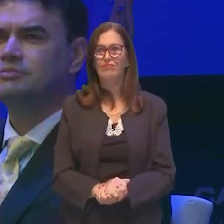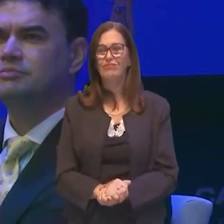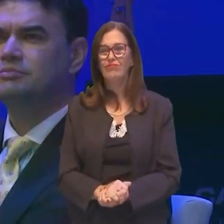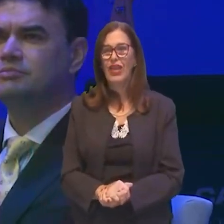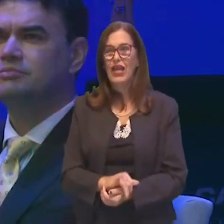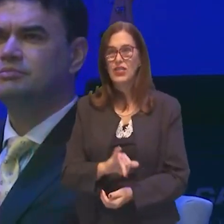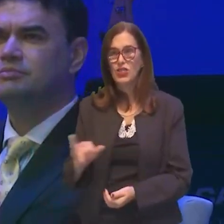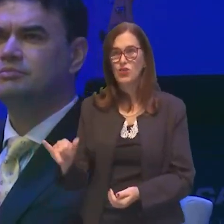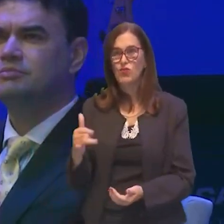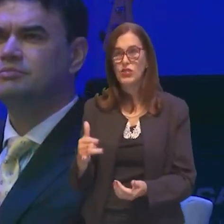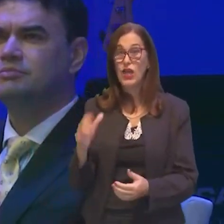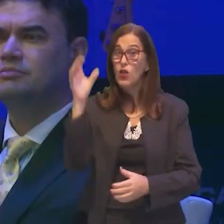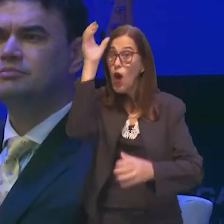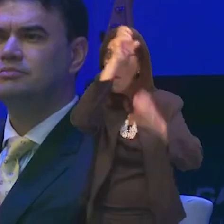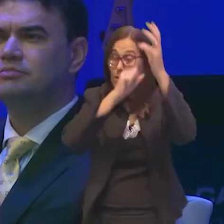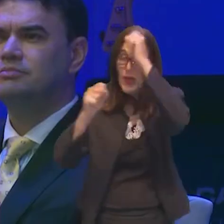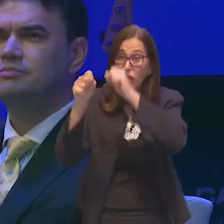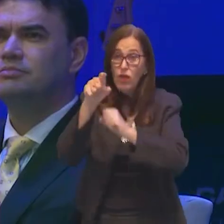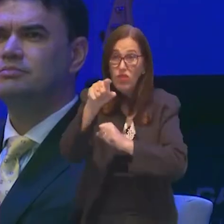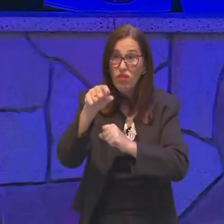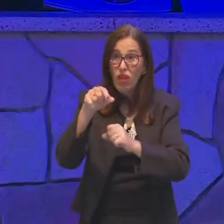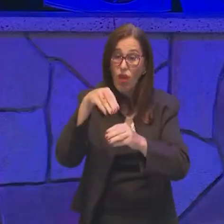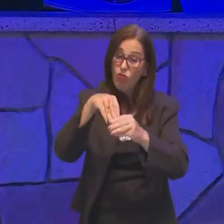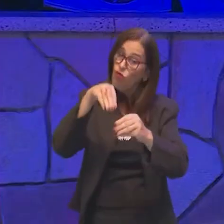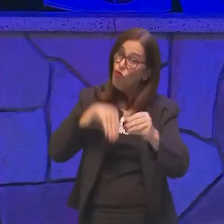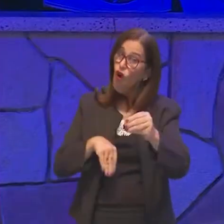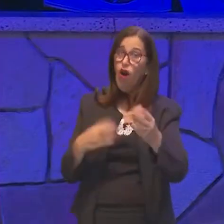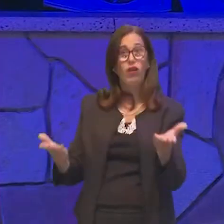Se você não aprende, você é um alienado.